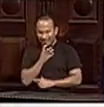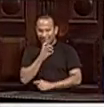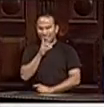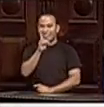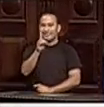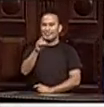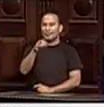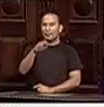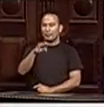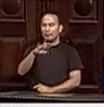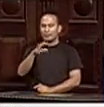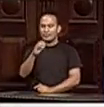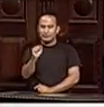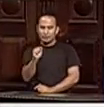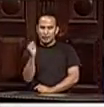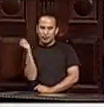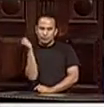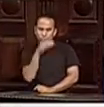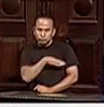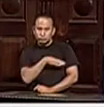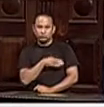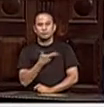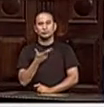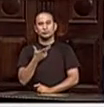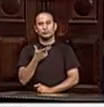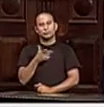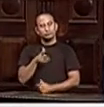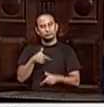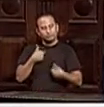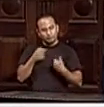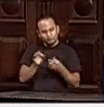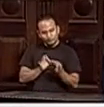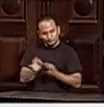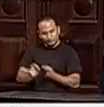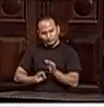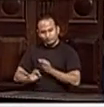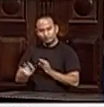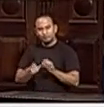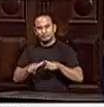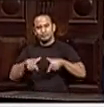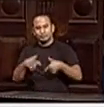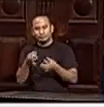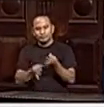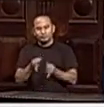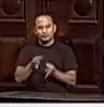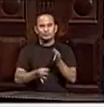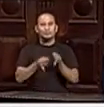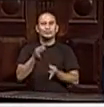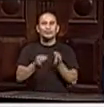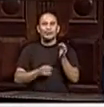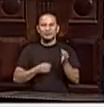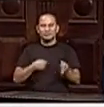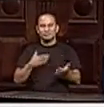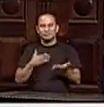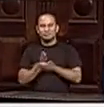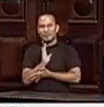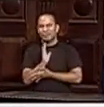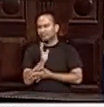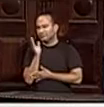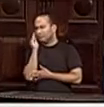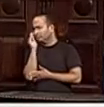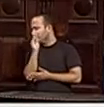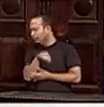democracia quanto os abusos dos controladores, dos operadores da justiça que passam por cima de